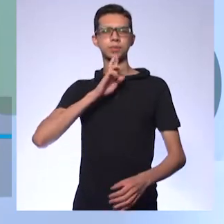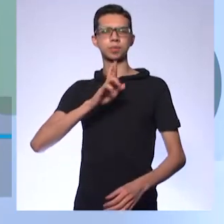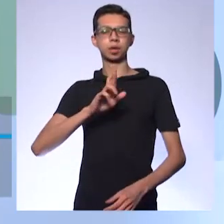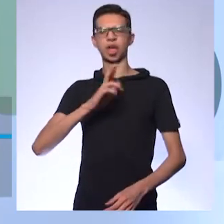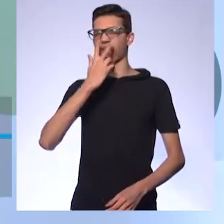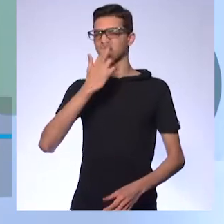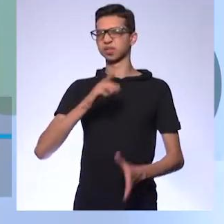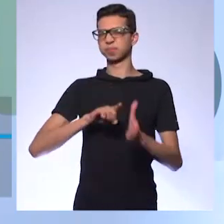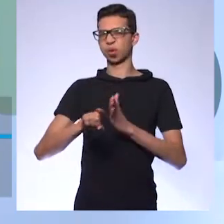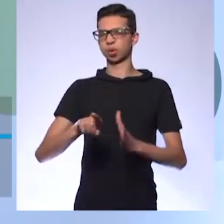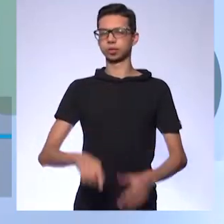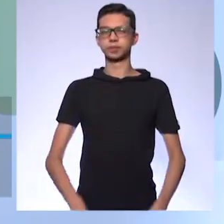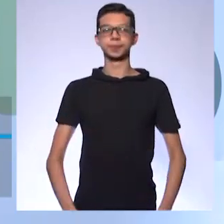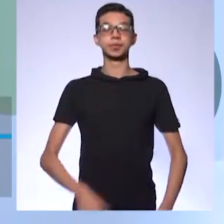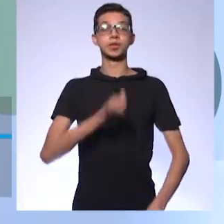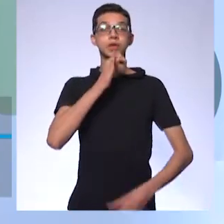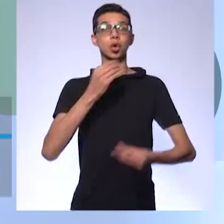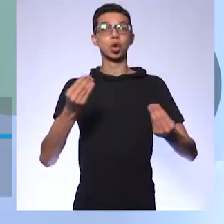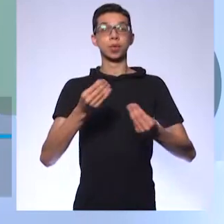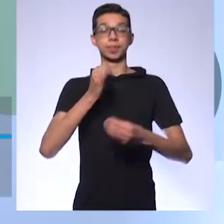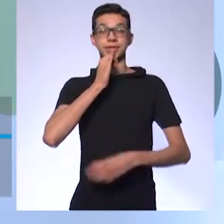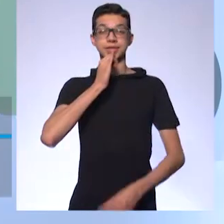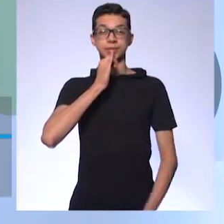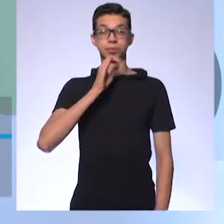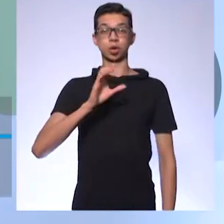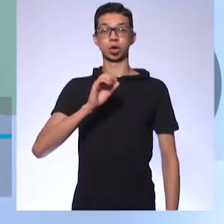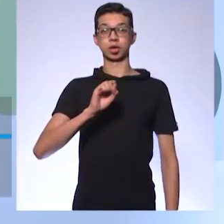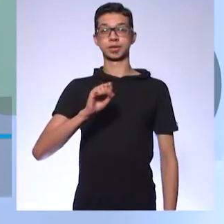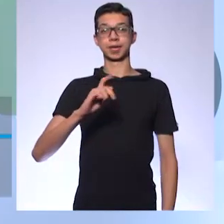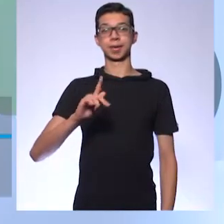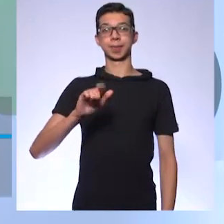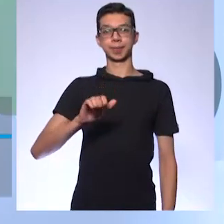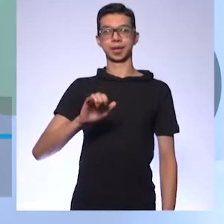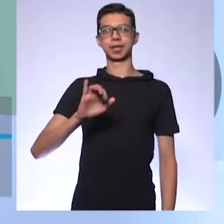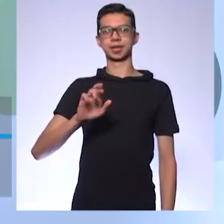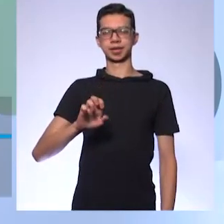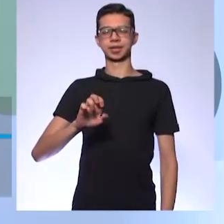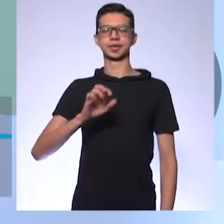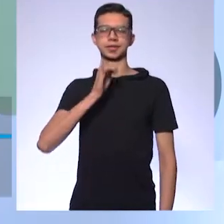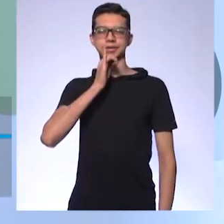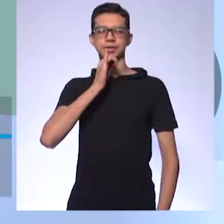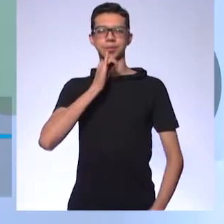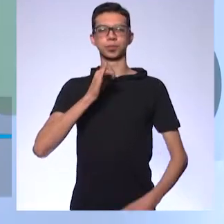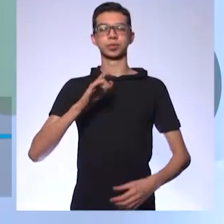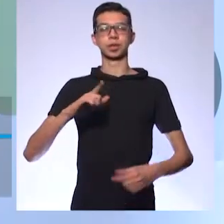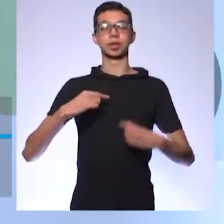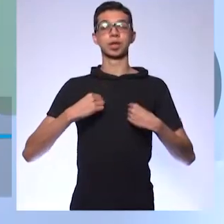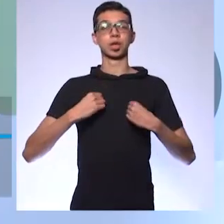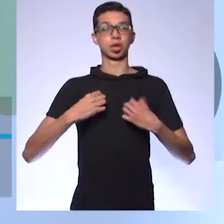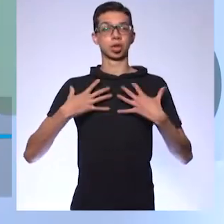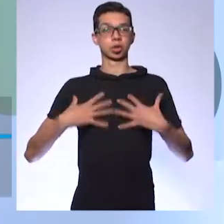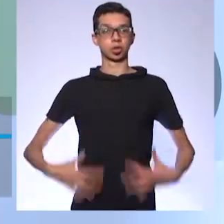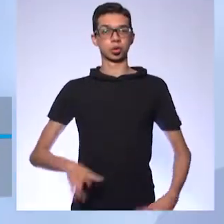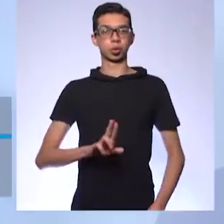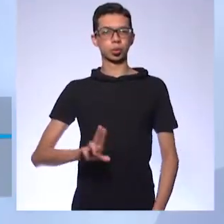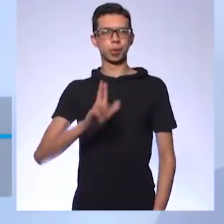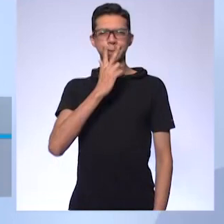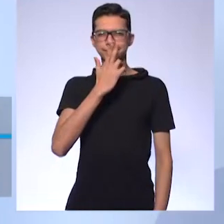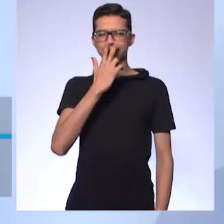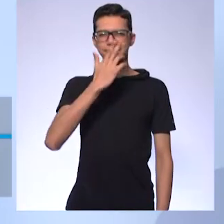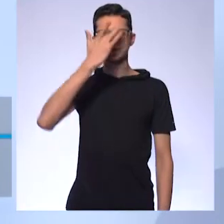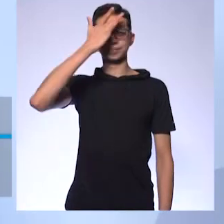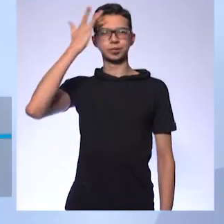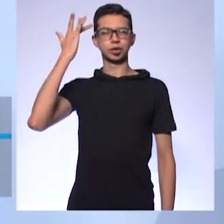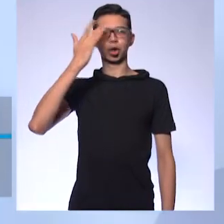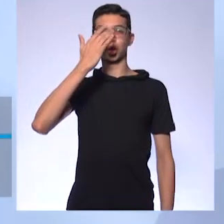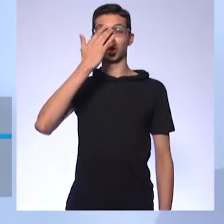se vestir de um personagem, ela está perguntando no Sim. cosplay. E a outra responde, sim, obrigado. Quer dizer, elas Isso. estão. Só eu que não sabia. Porque eu parti do pressuposto que